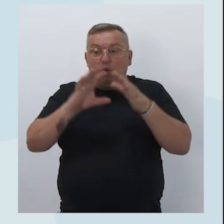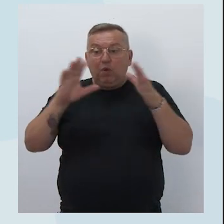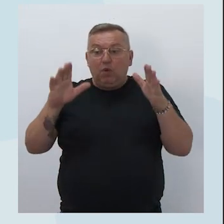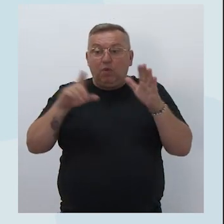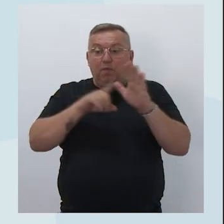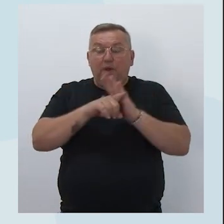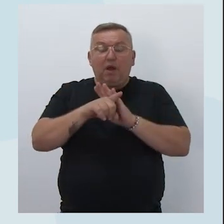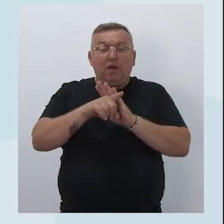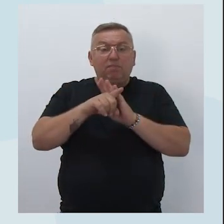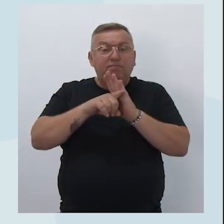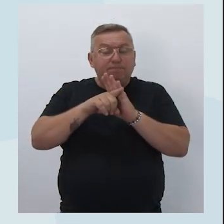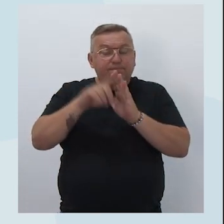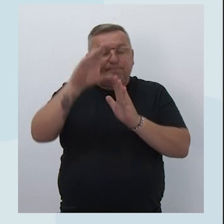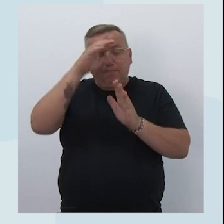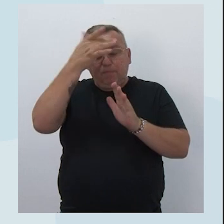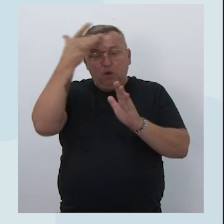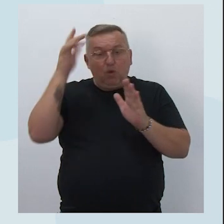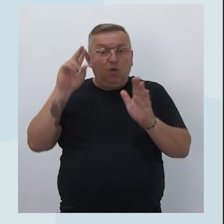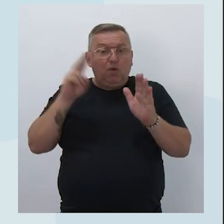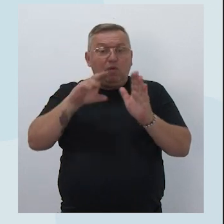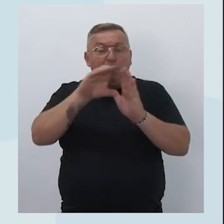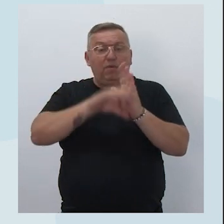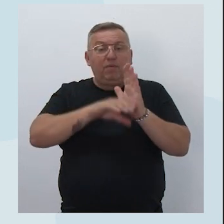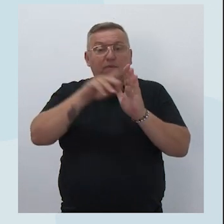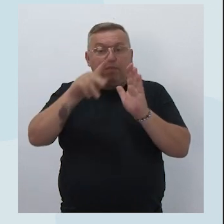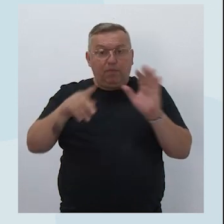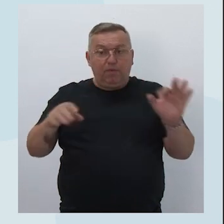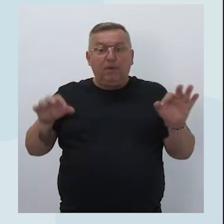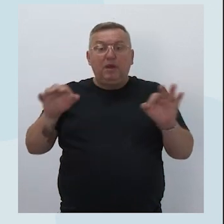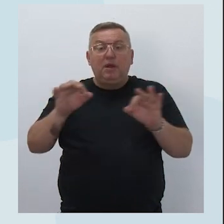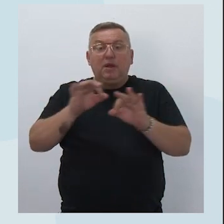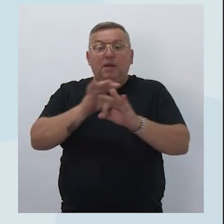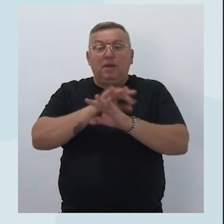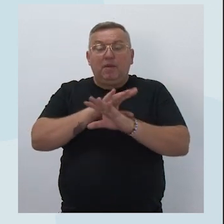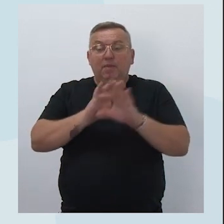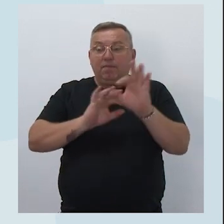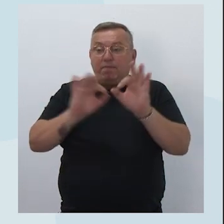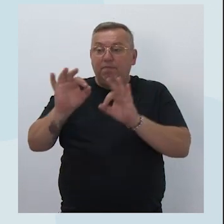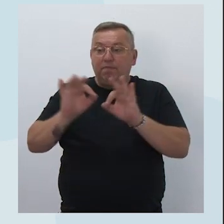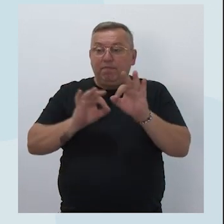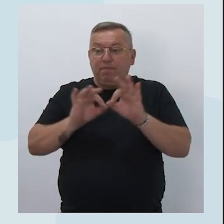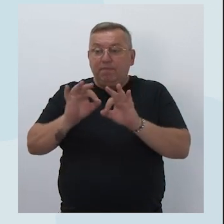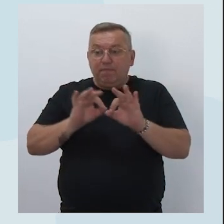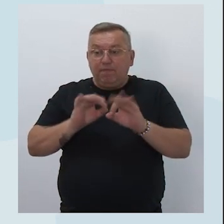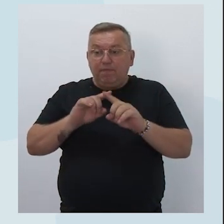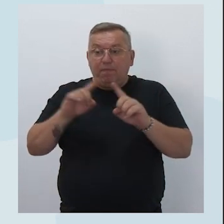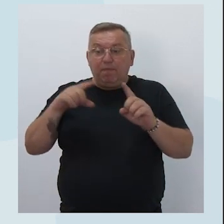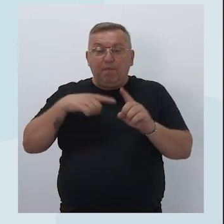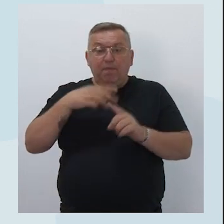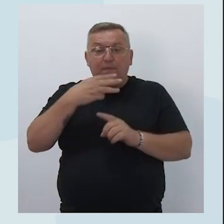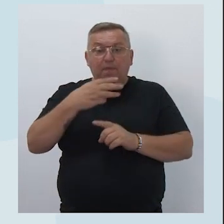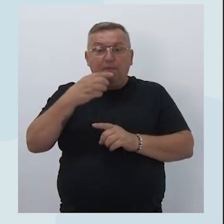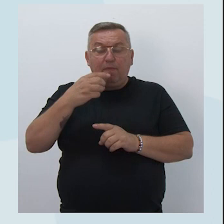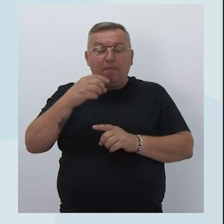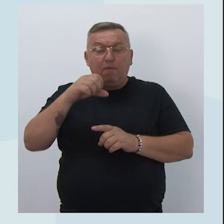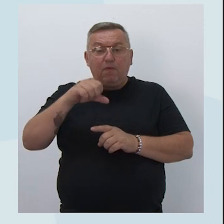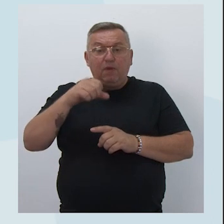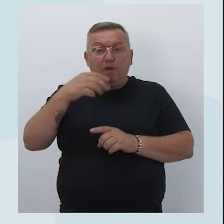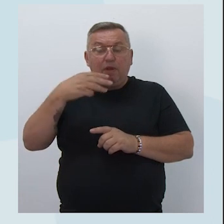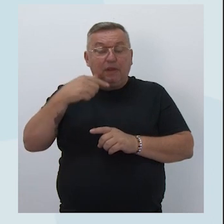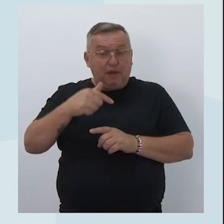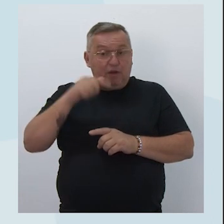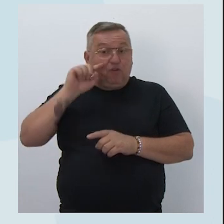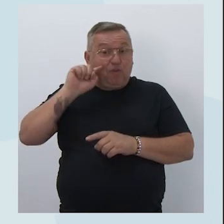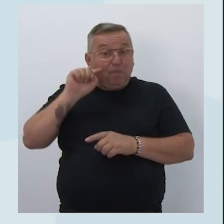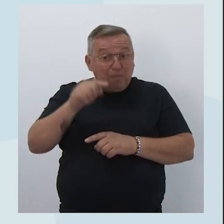paulista para consulta pública. Após seu término, fizemos os ajustes conforme as 397 mil contribuições